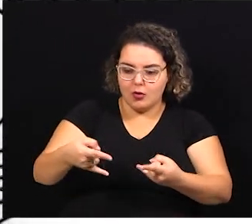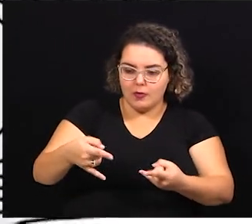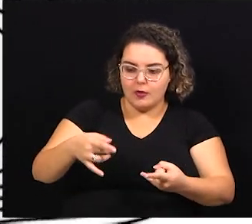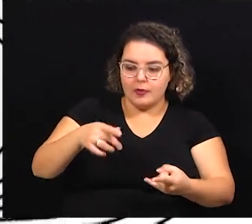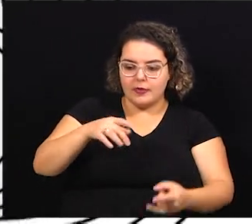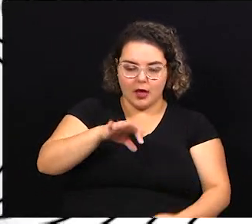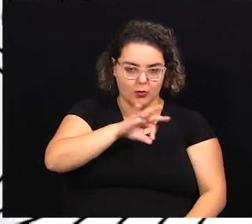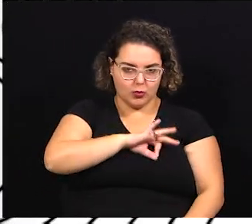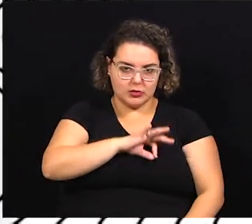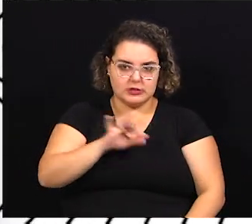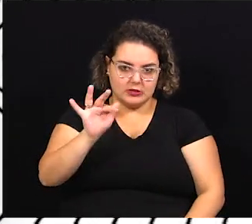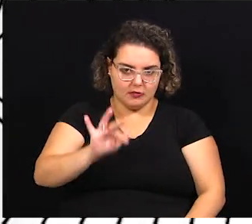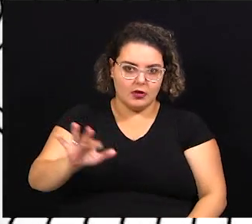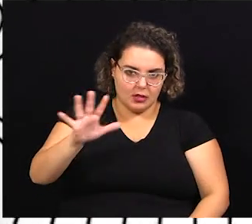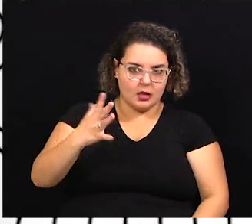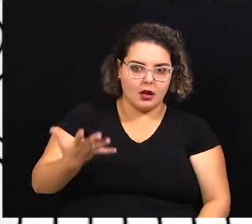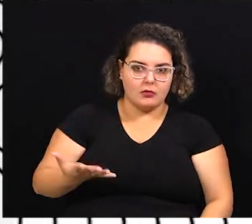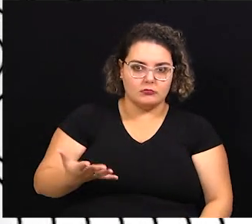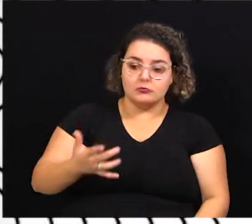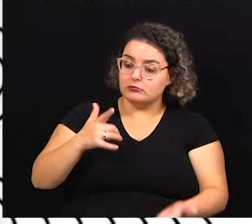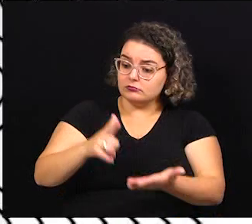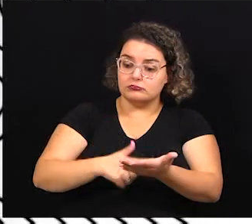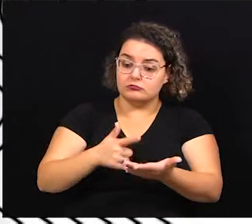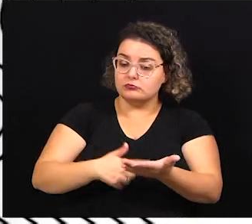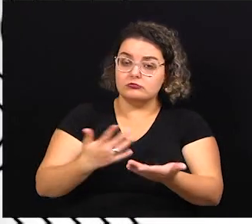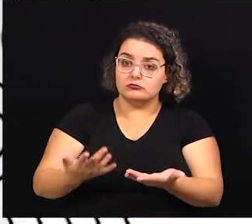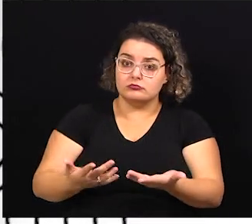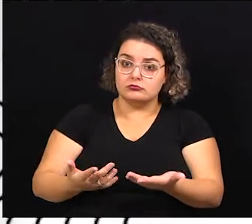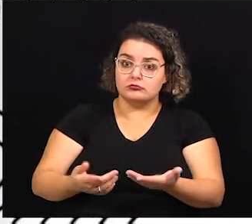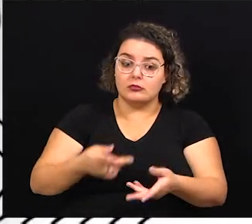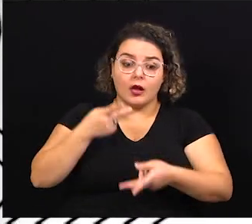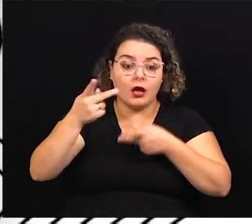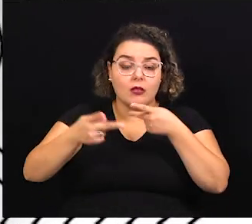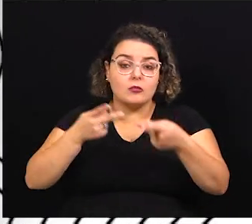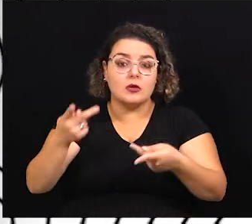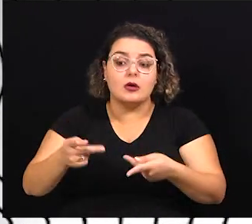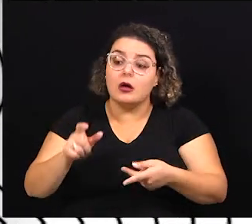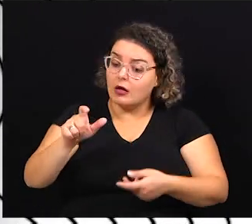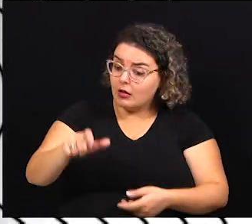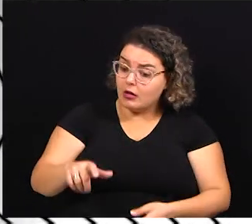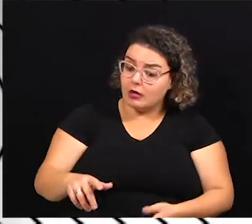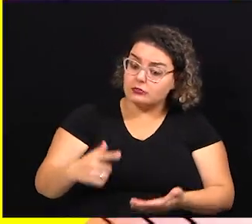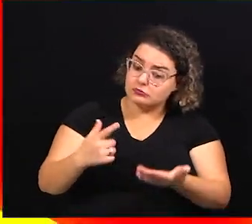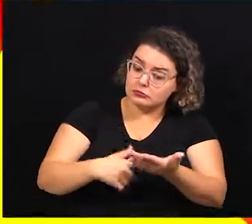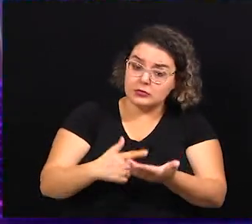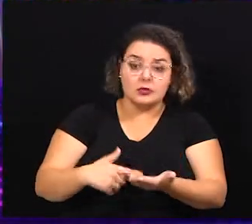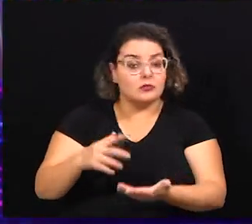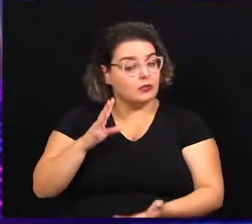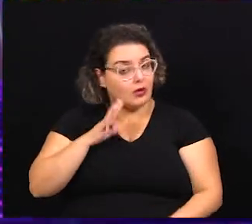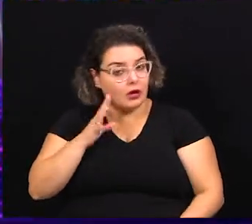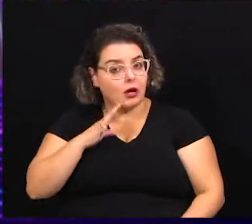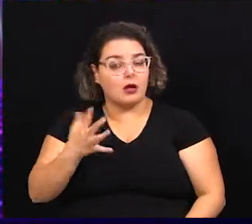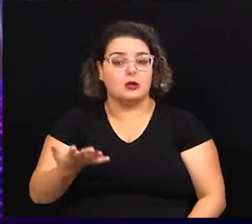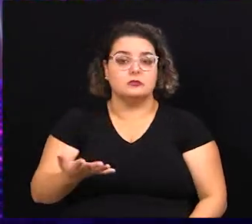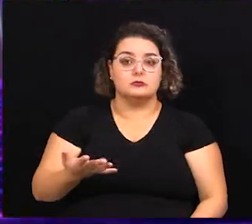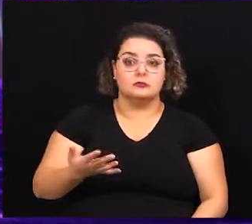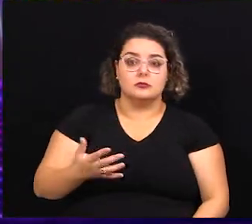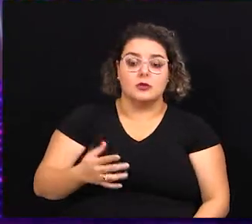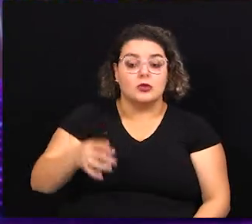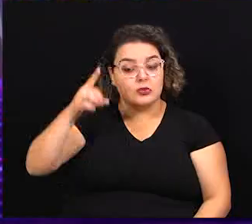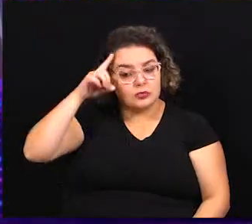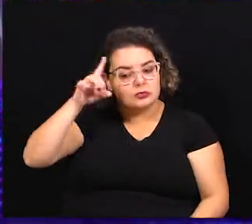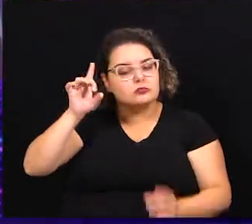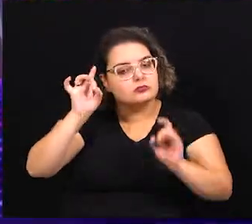setor de passaporte da Polícia Federal. Então, eu deixava meu livro ali e algumas pessoas comentavam, que livro legal e